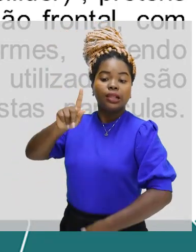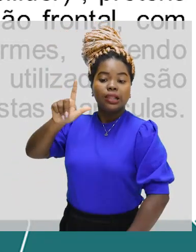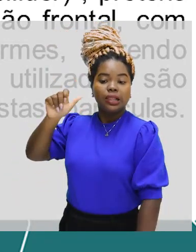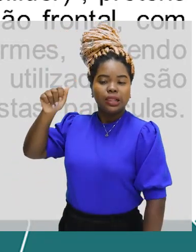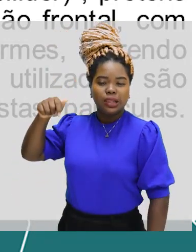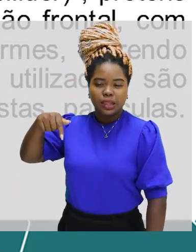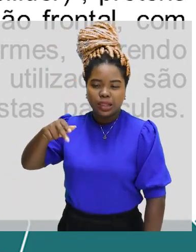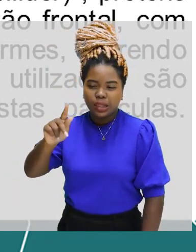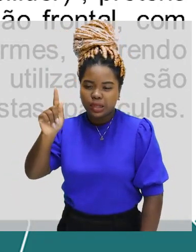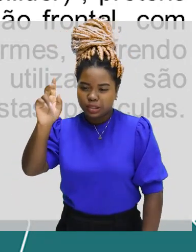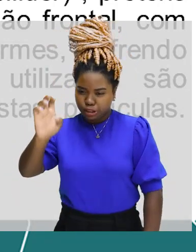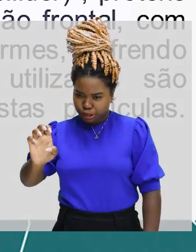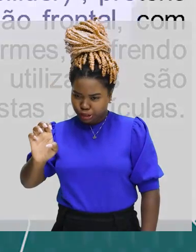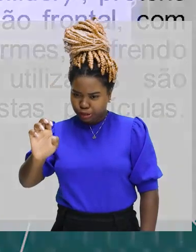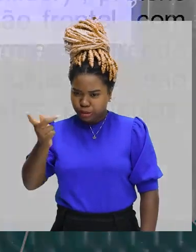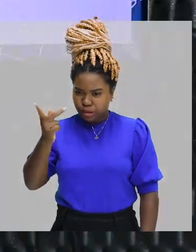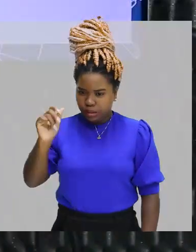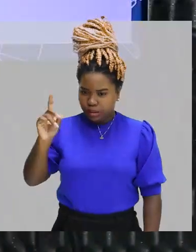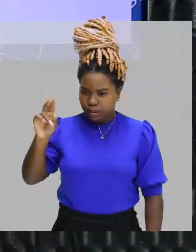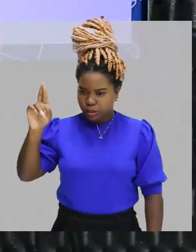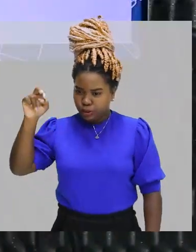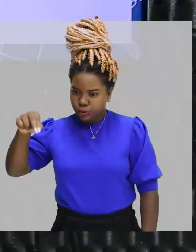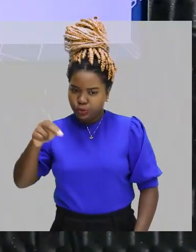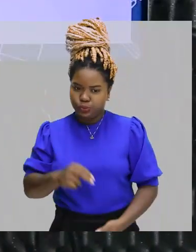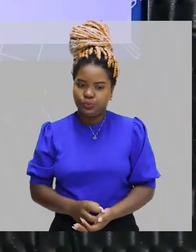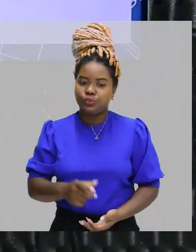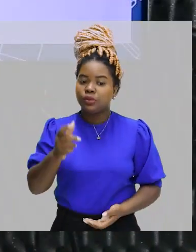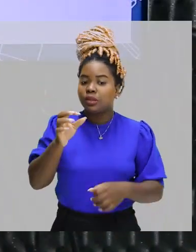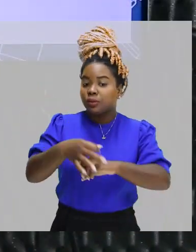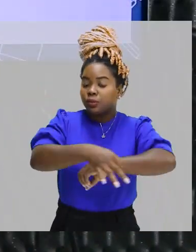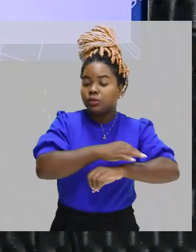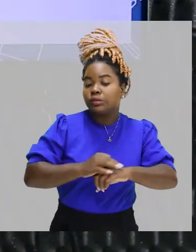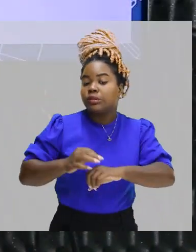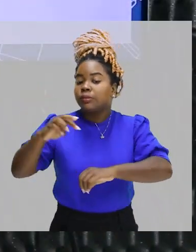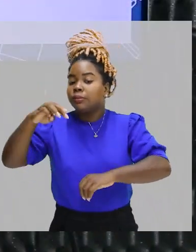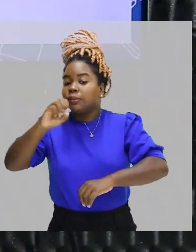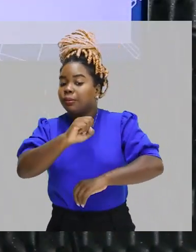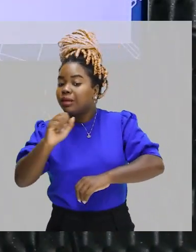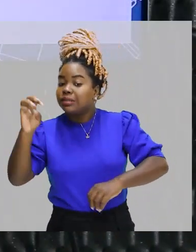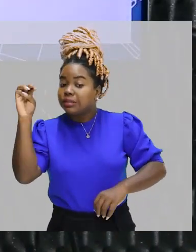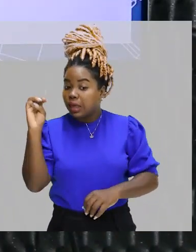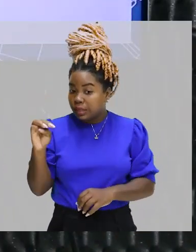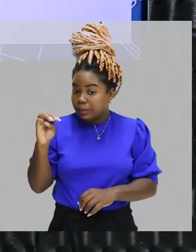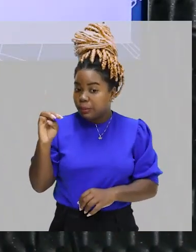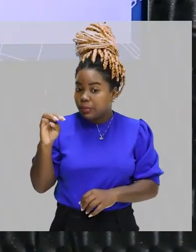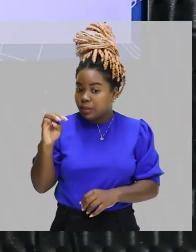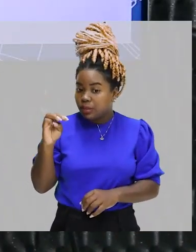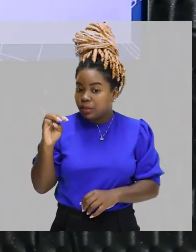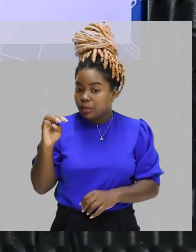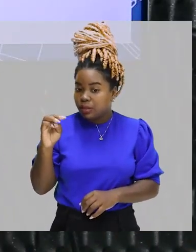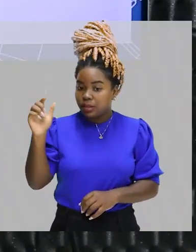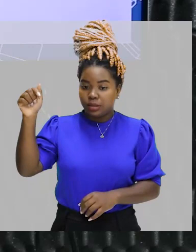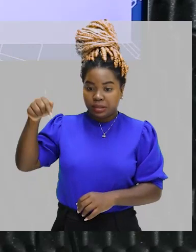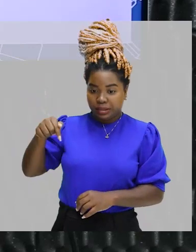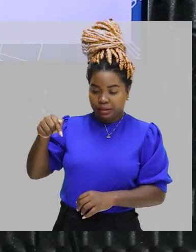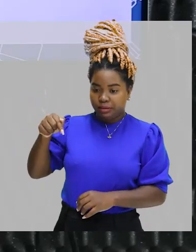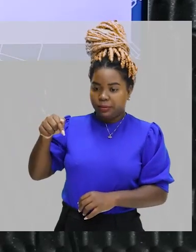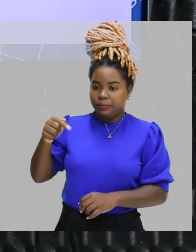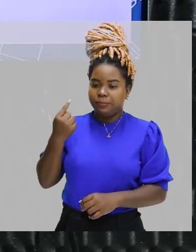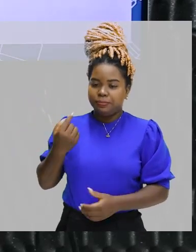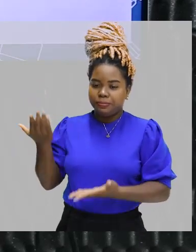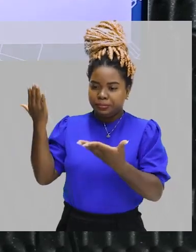Prótons de massa m e carga positiva q são disparados em colisão